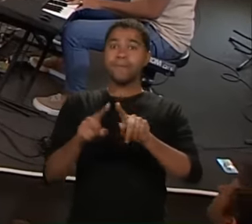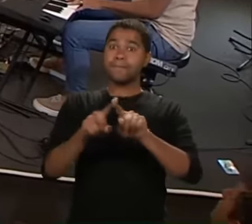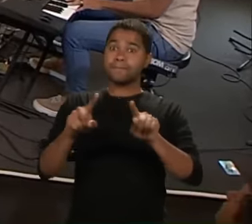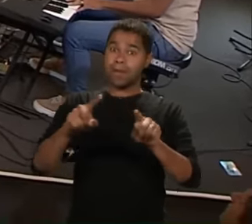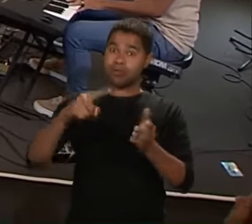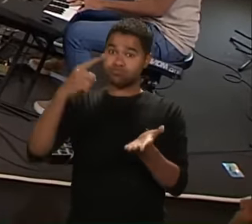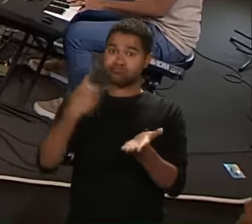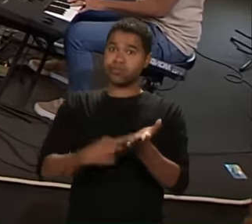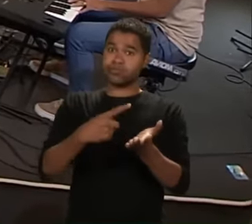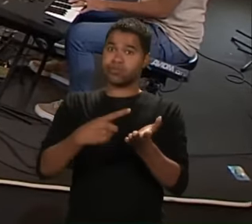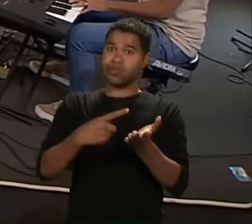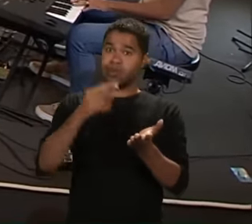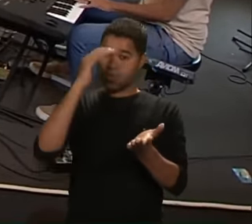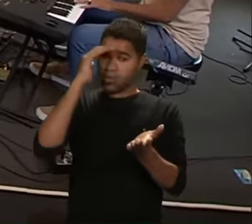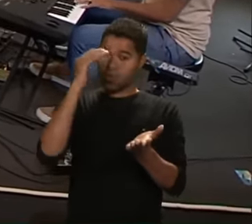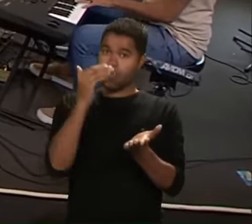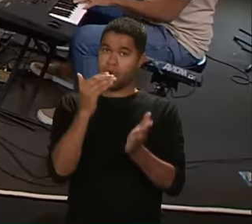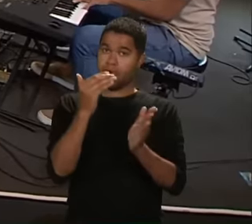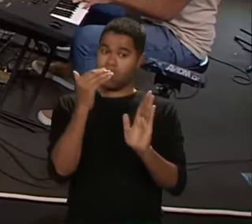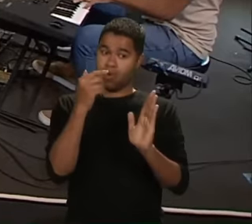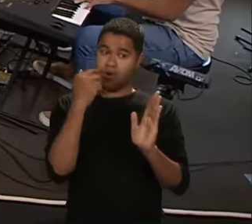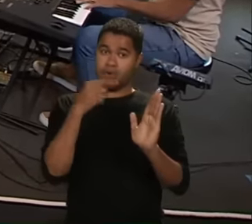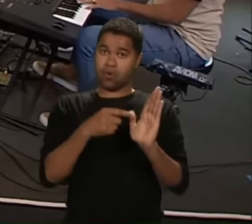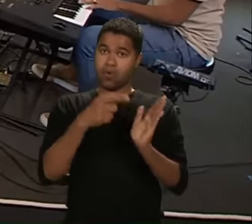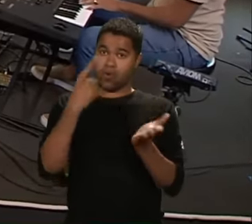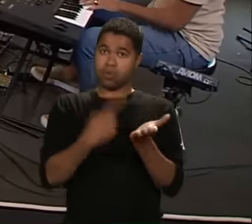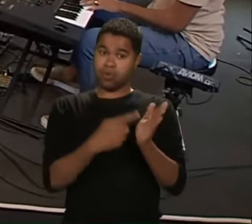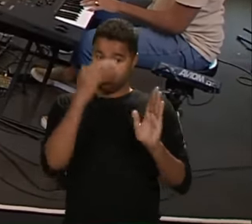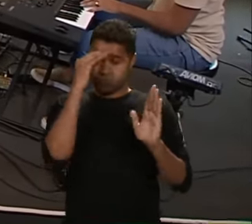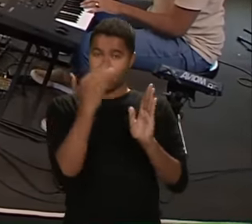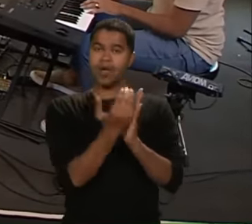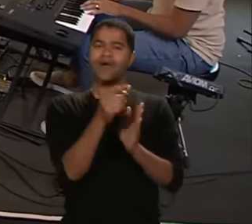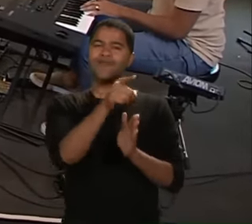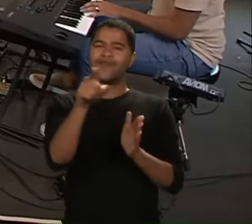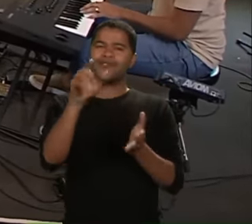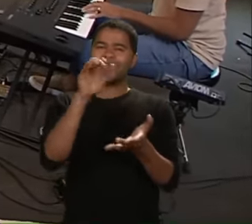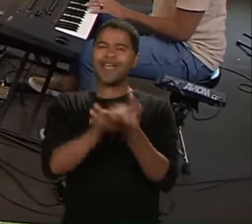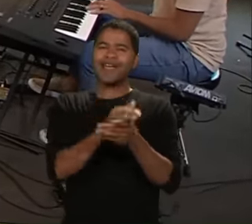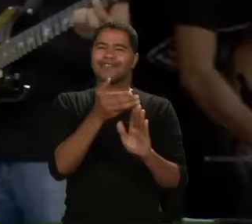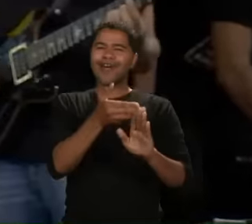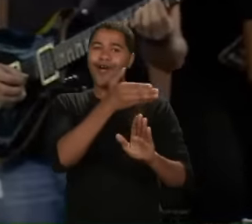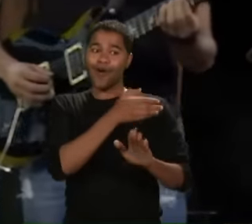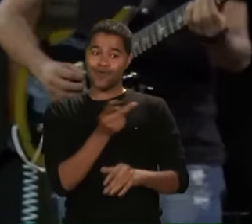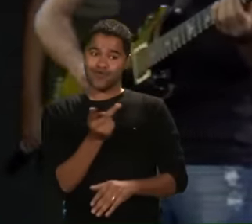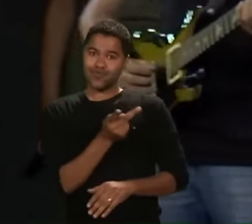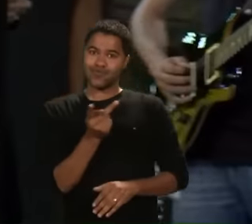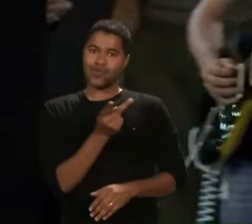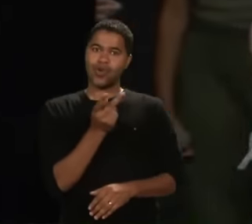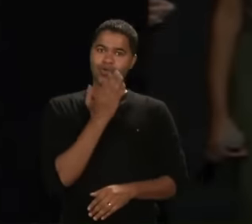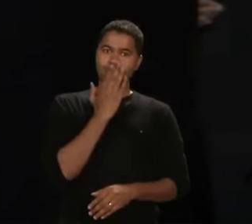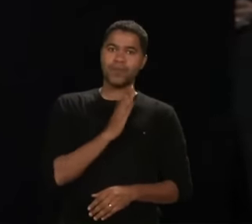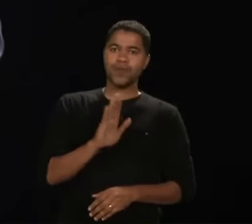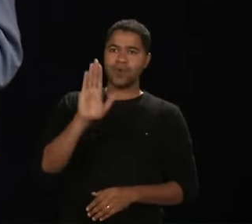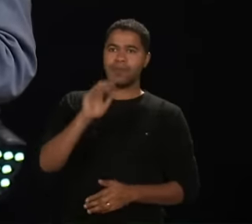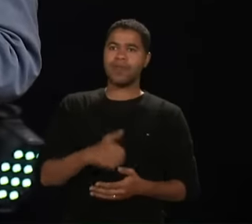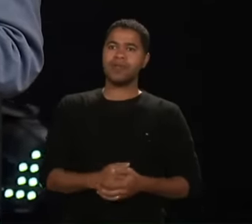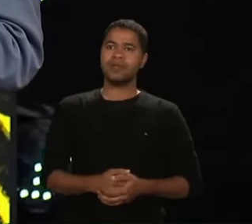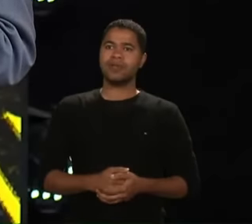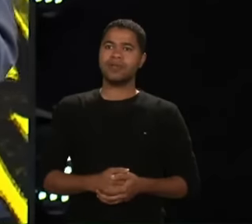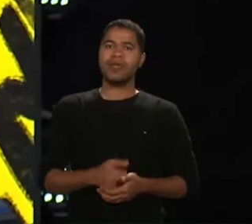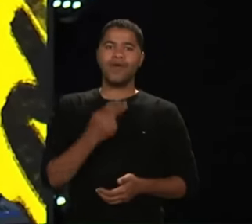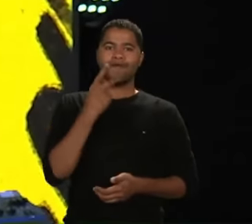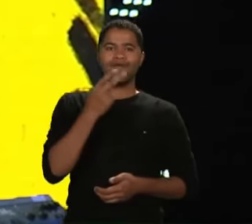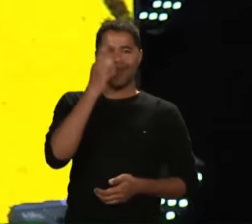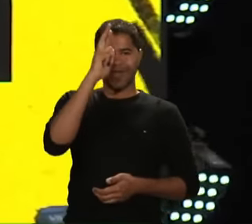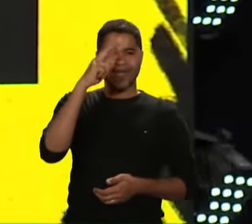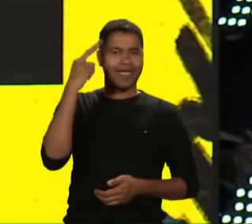os votos que você fez. Quando você casou, vocês dois fizeram votos. Eu falei com a